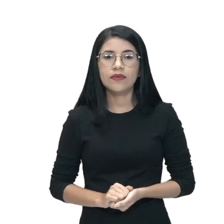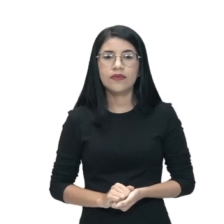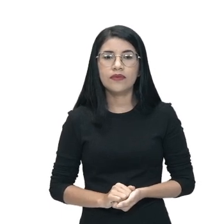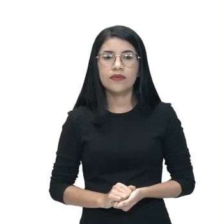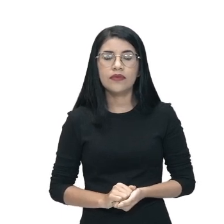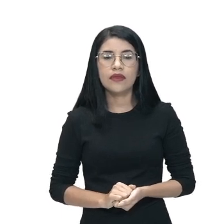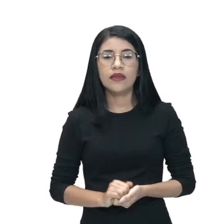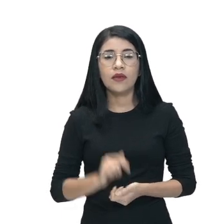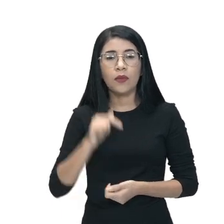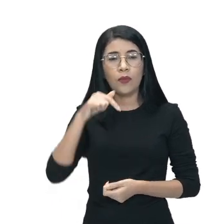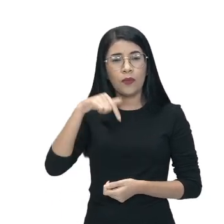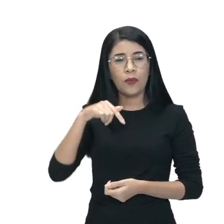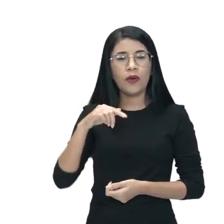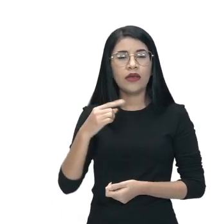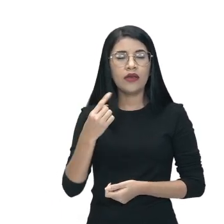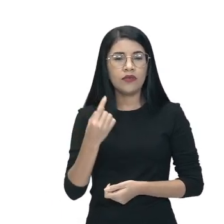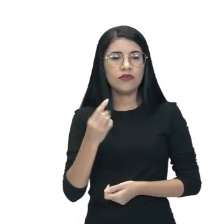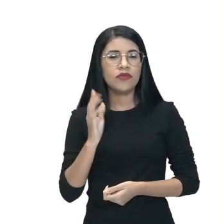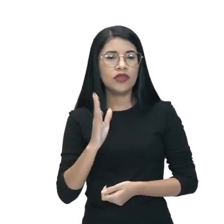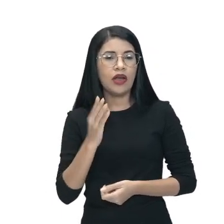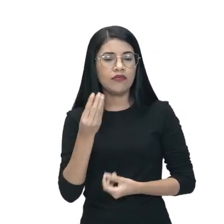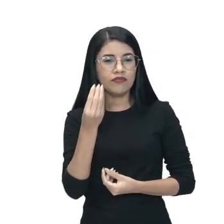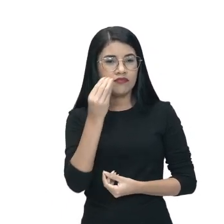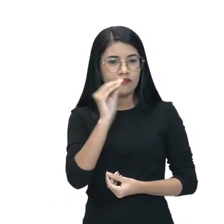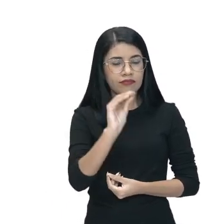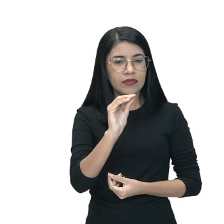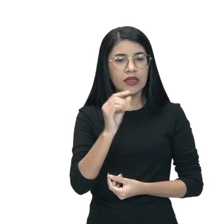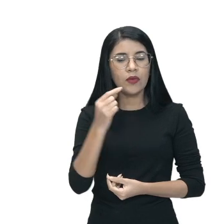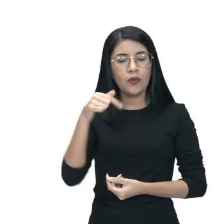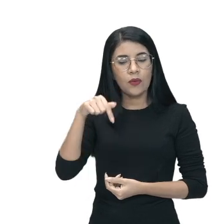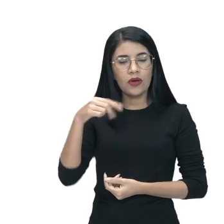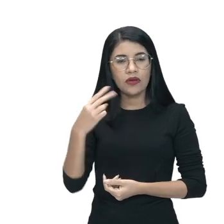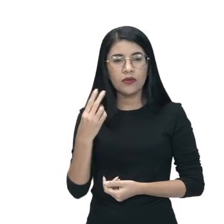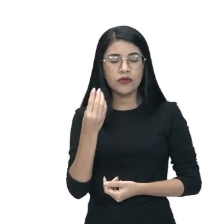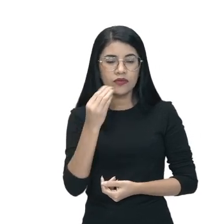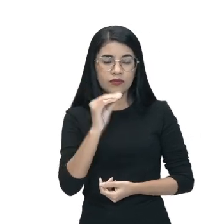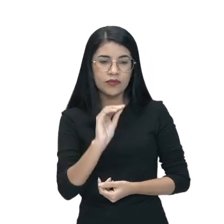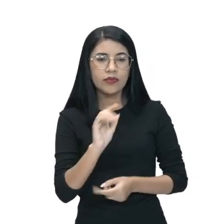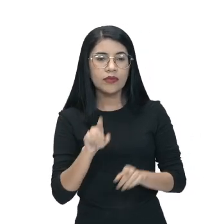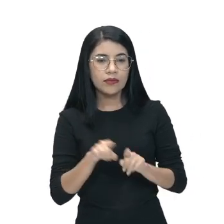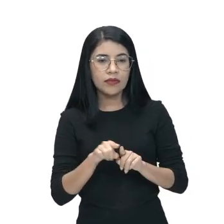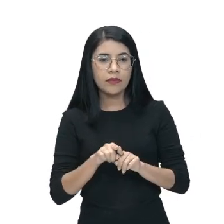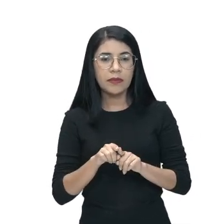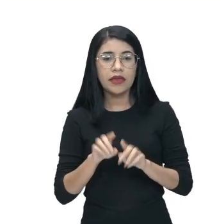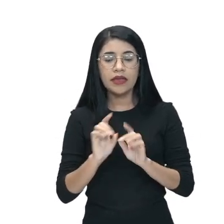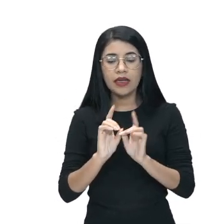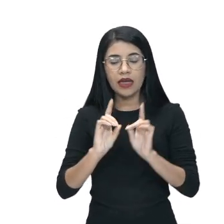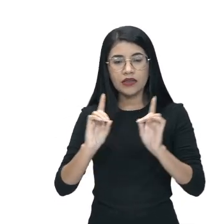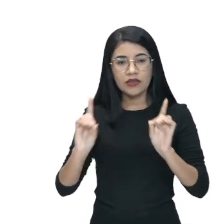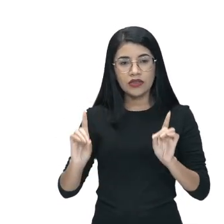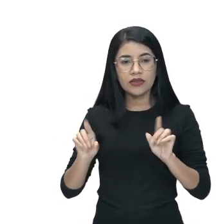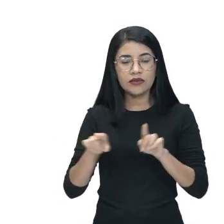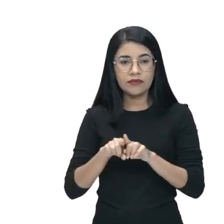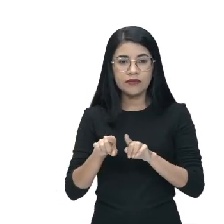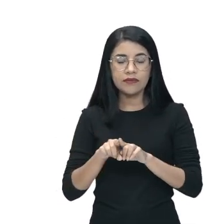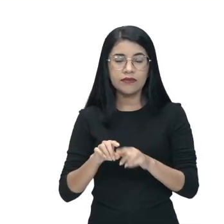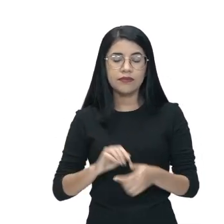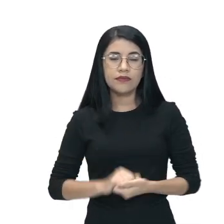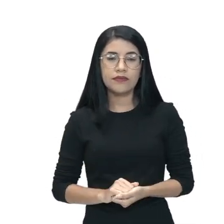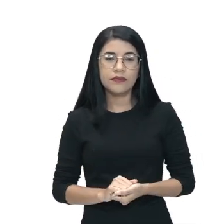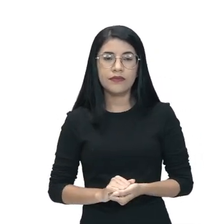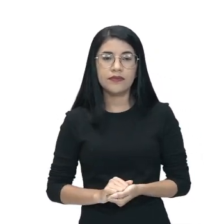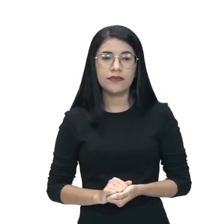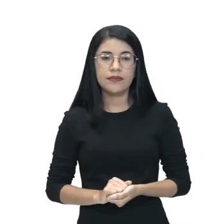Ele nos deu o valor de Q2. E ele nos deu também a distância. Além do